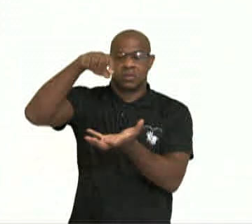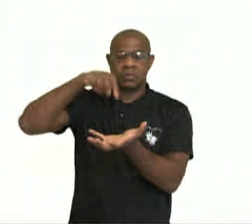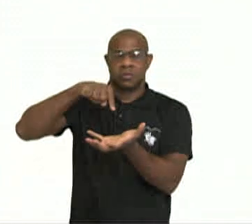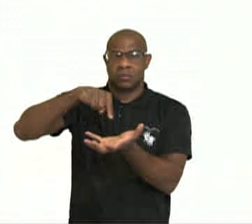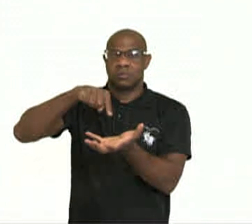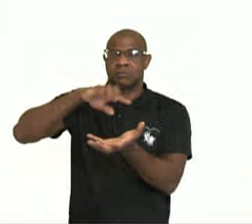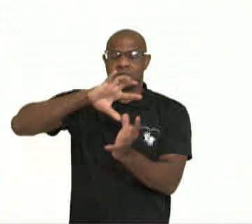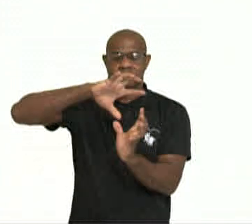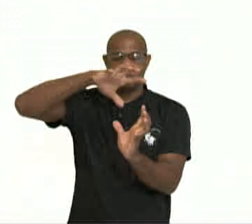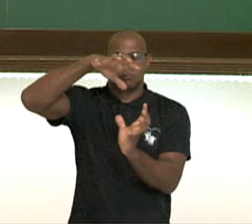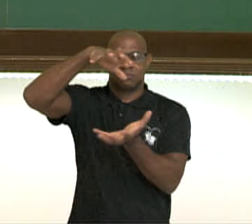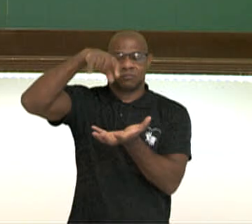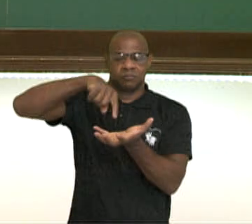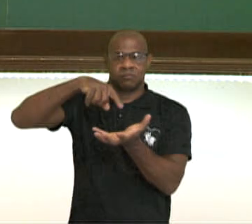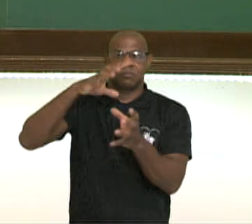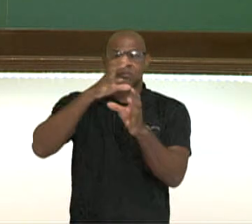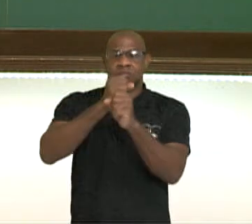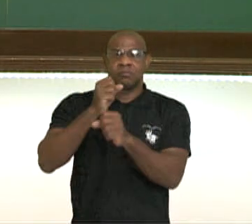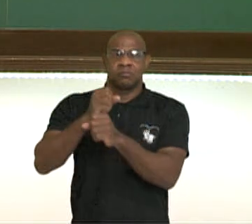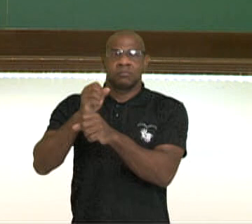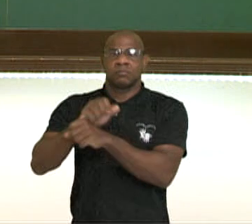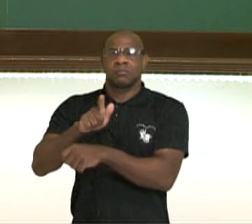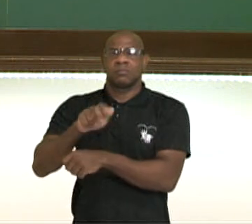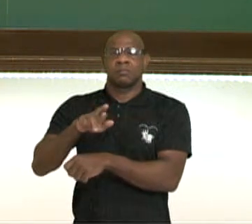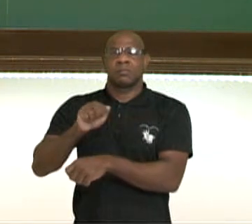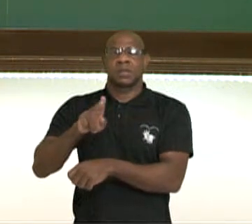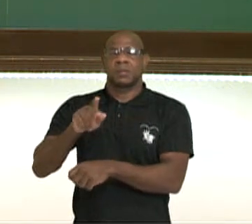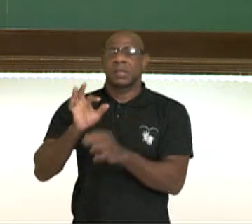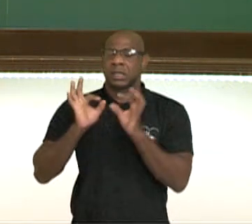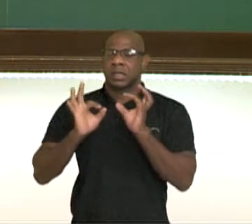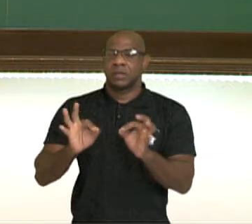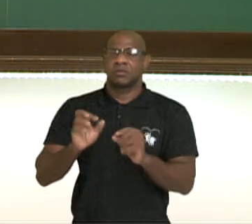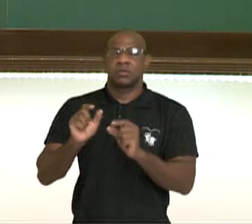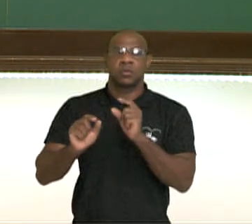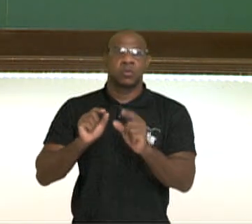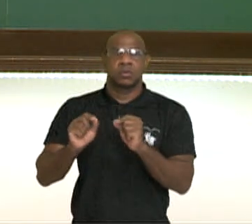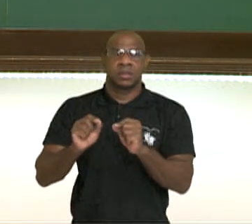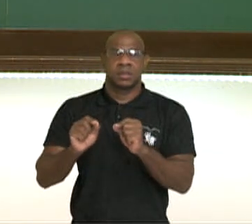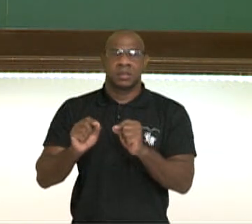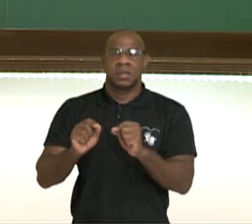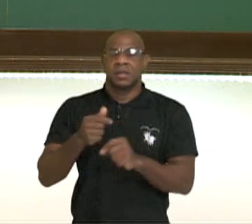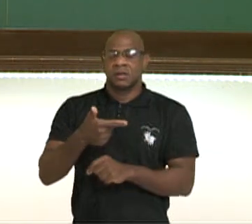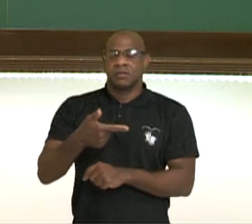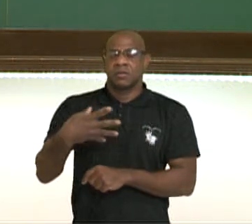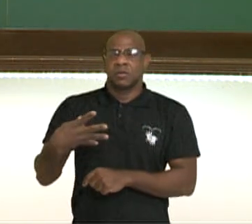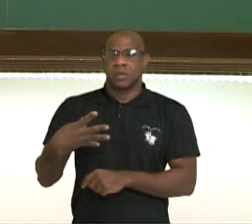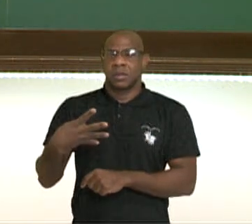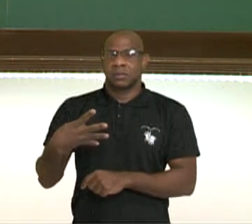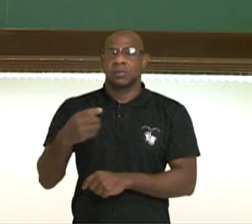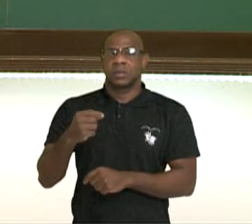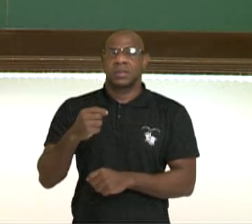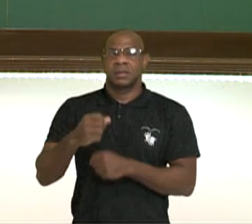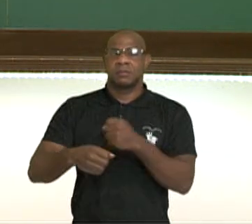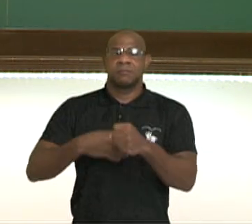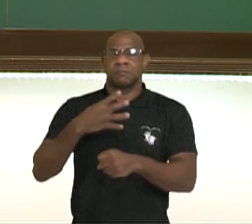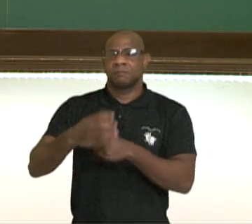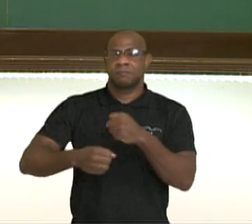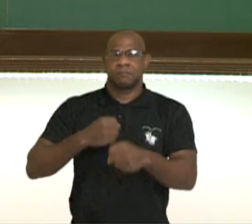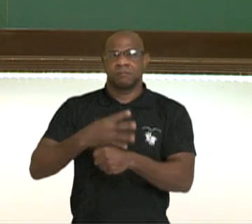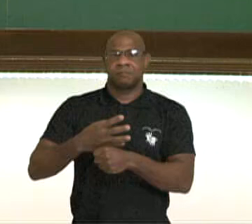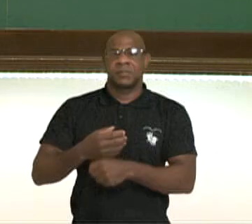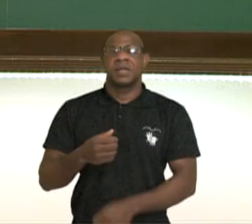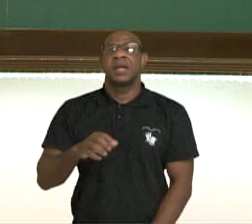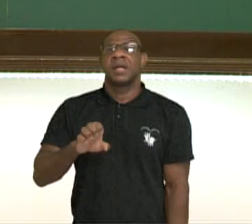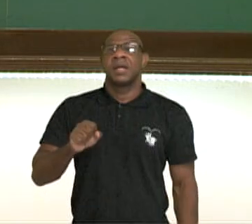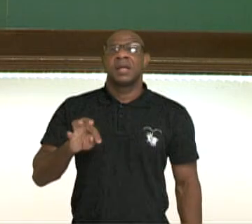então, né, é calculado por graus ali para dar certinho, né, essas 24 seções. Olha que interessante. Os